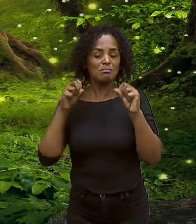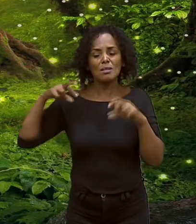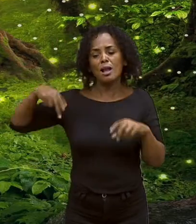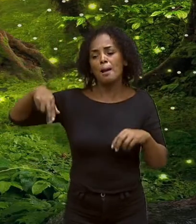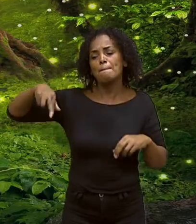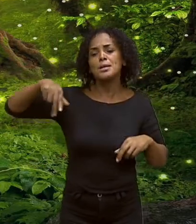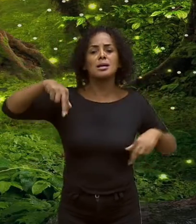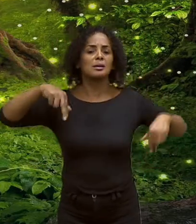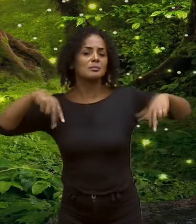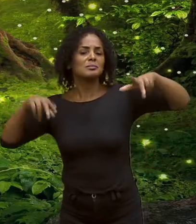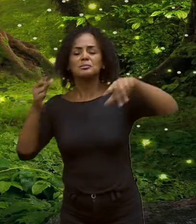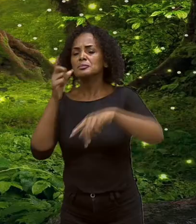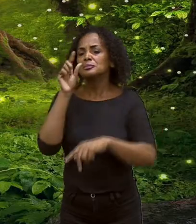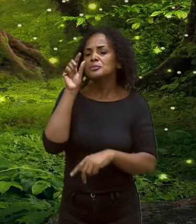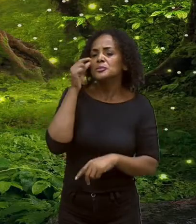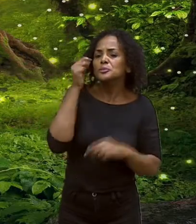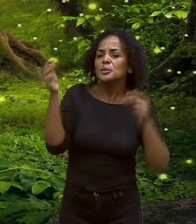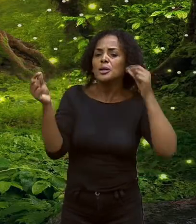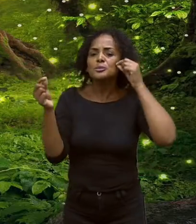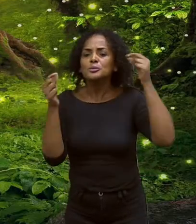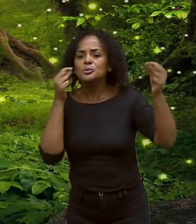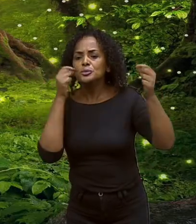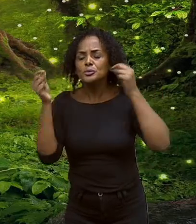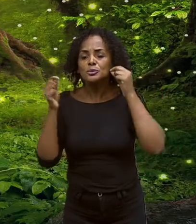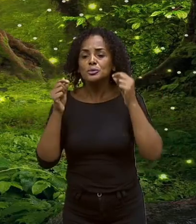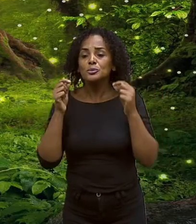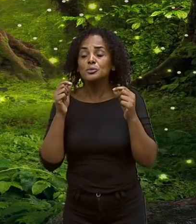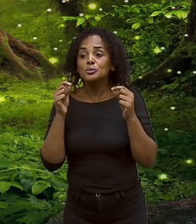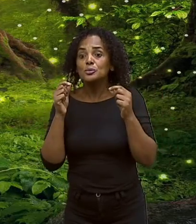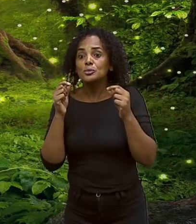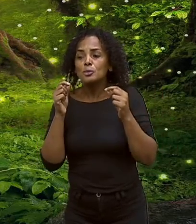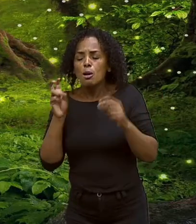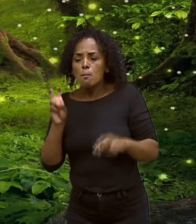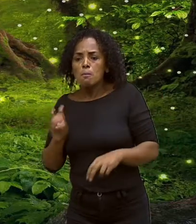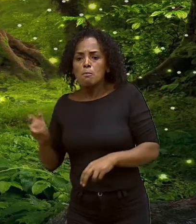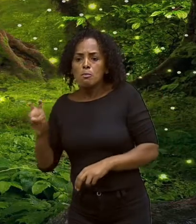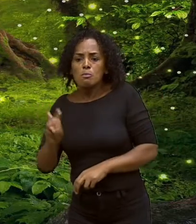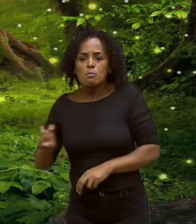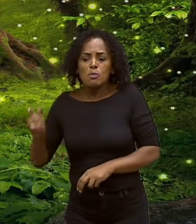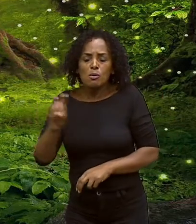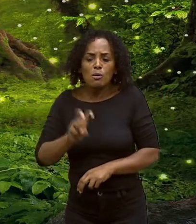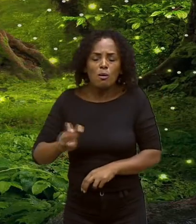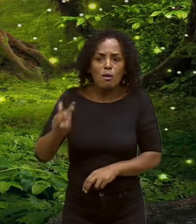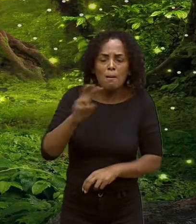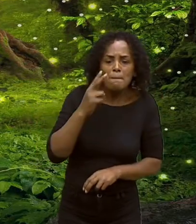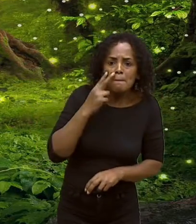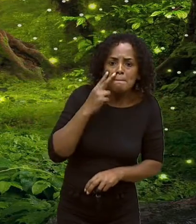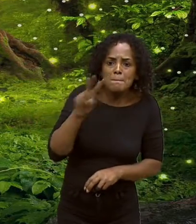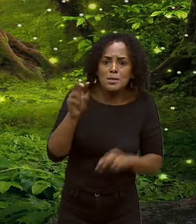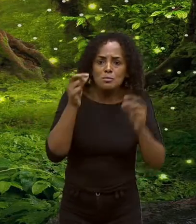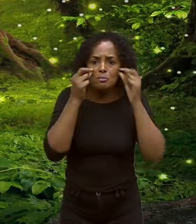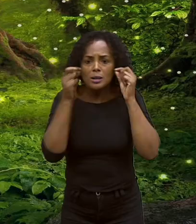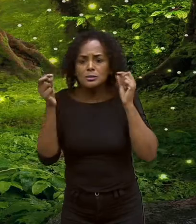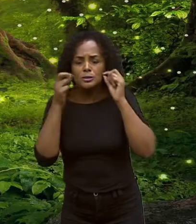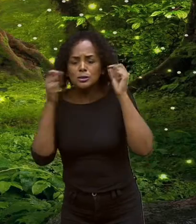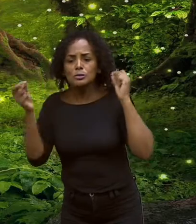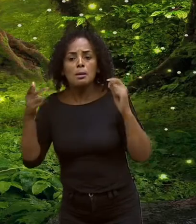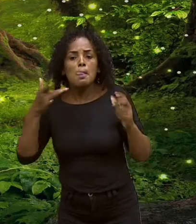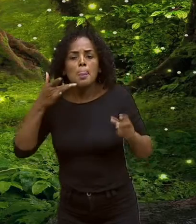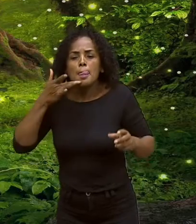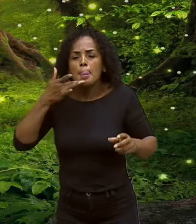caminhar. Uma cobra viu o ratinho e achou apetitoso.